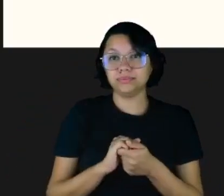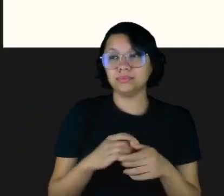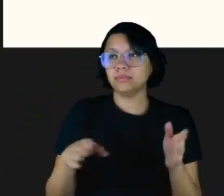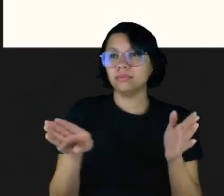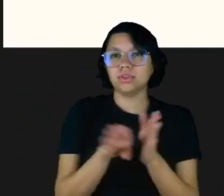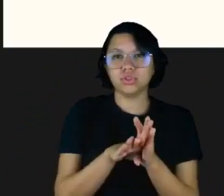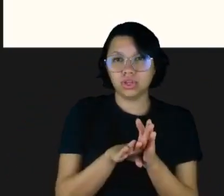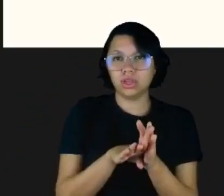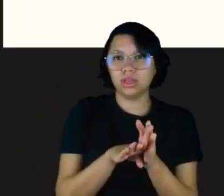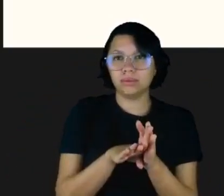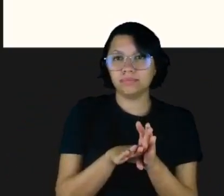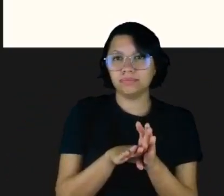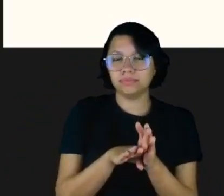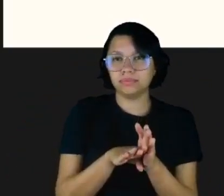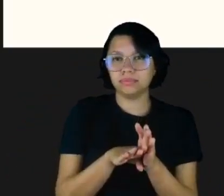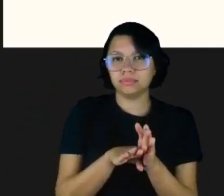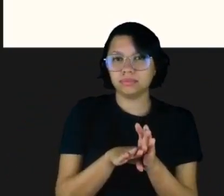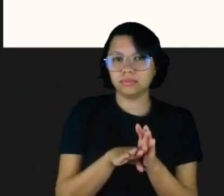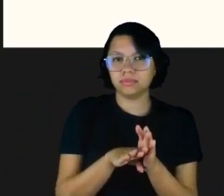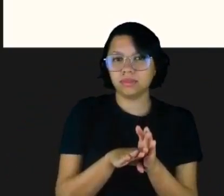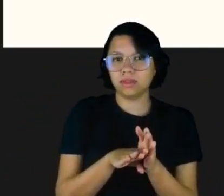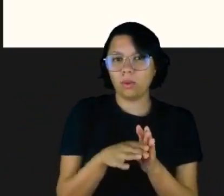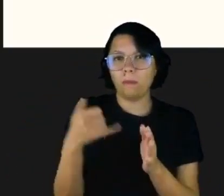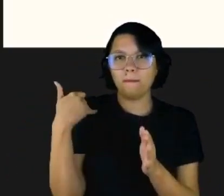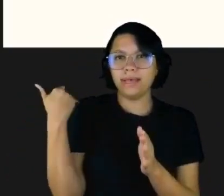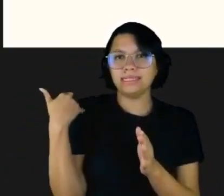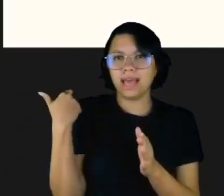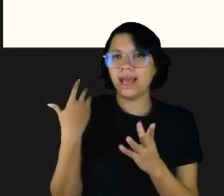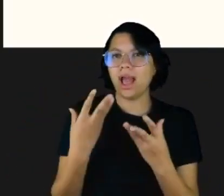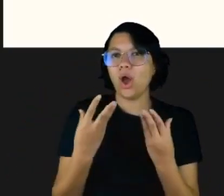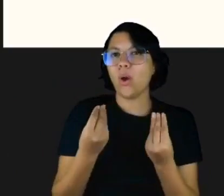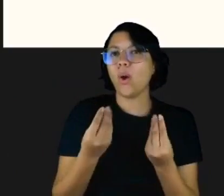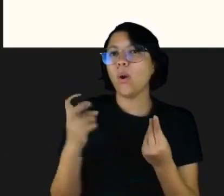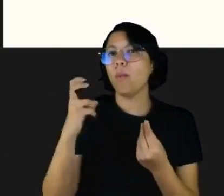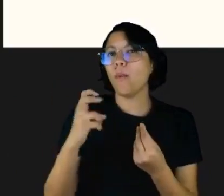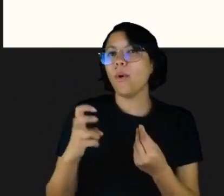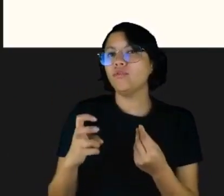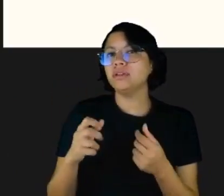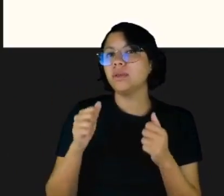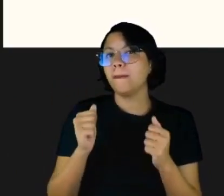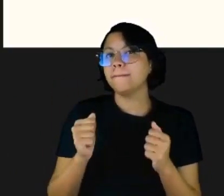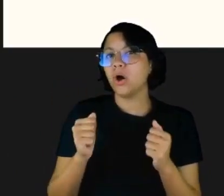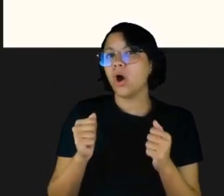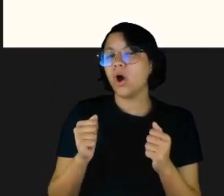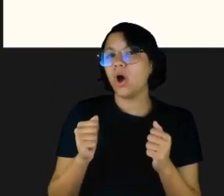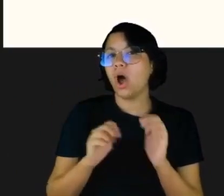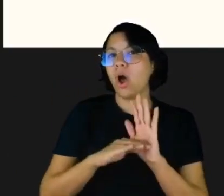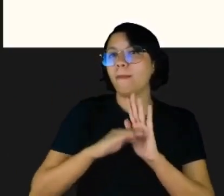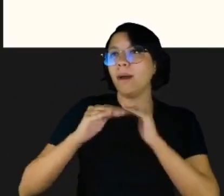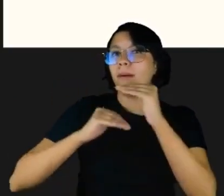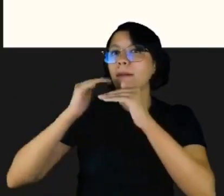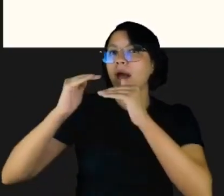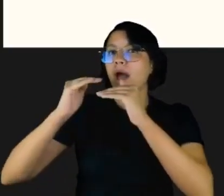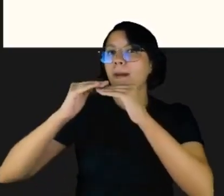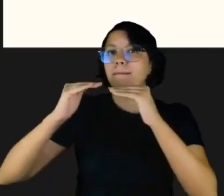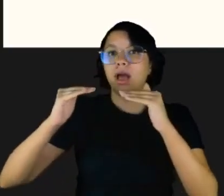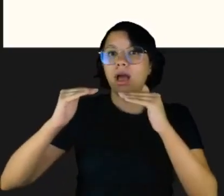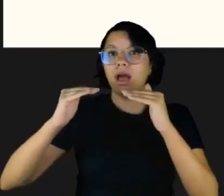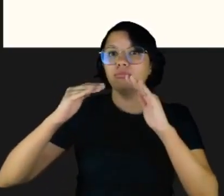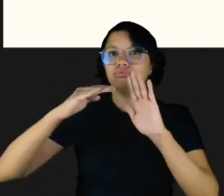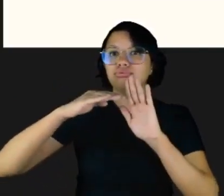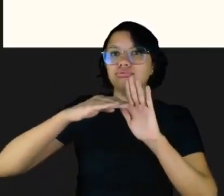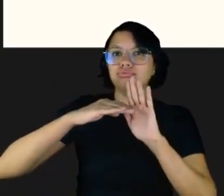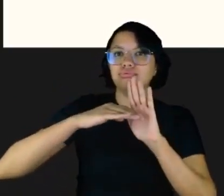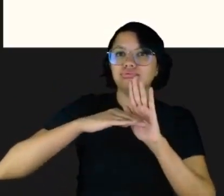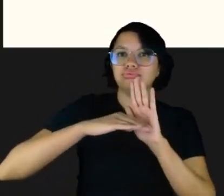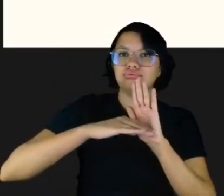uma determinada idade que muitas vezes eu posso ter um declínio. Esse declínio, ele pode